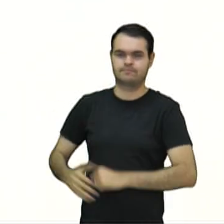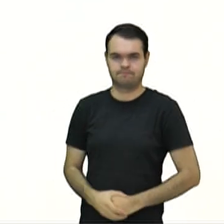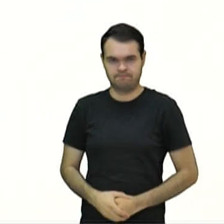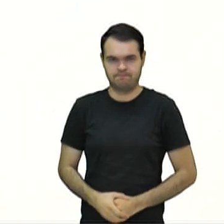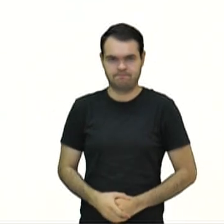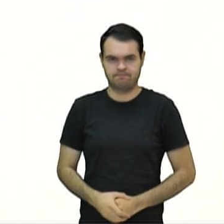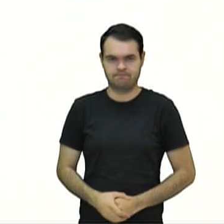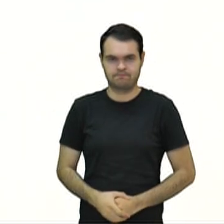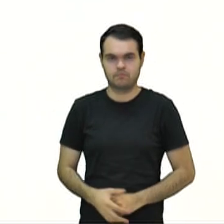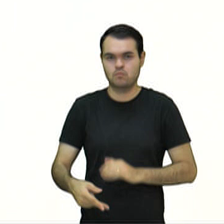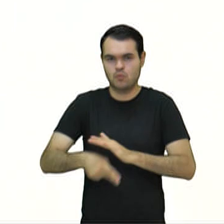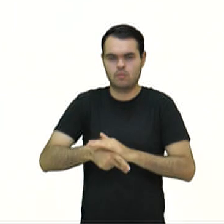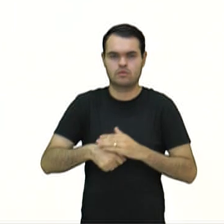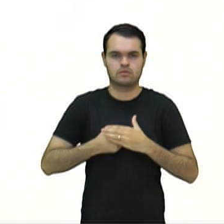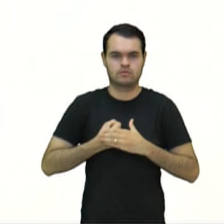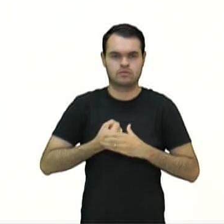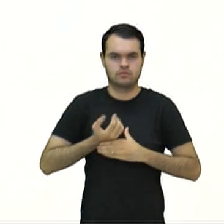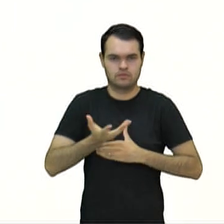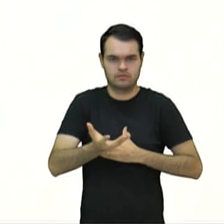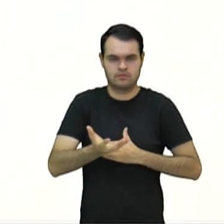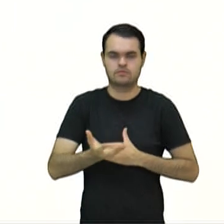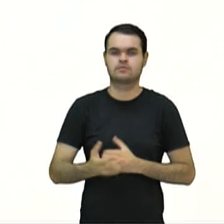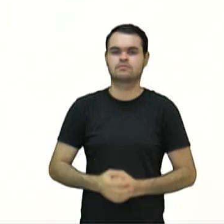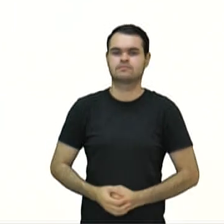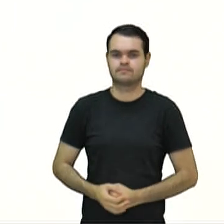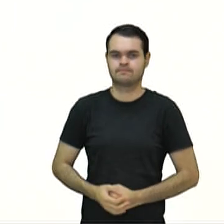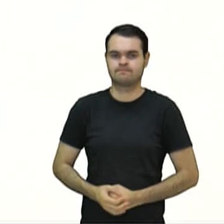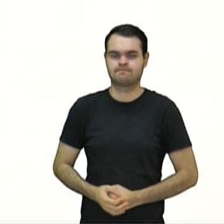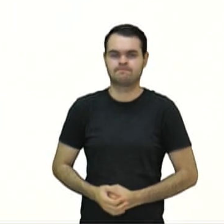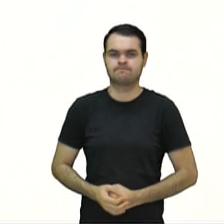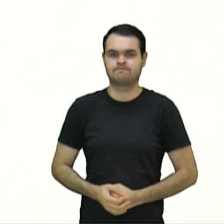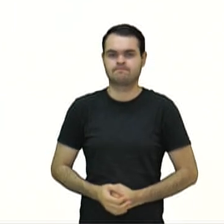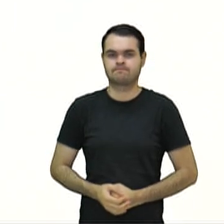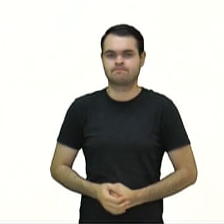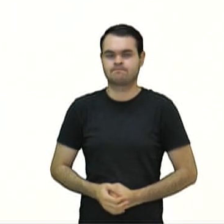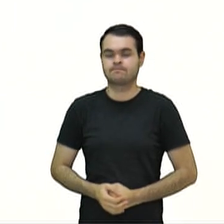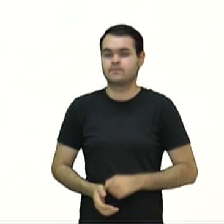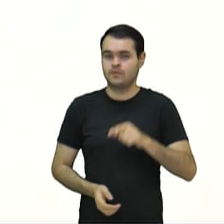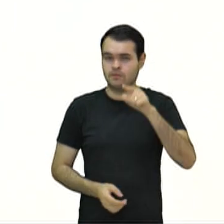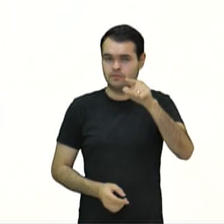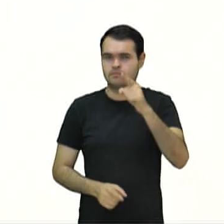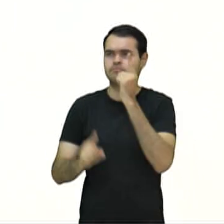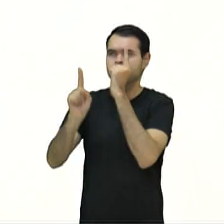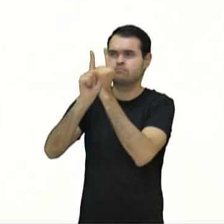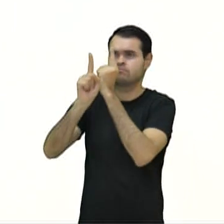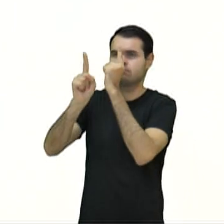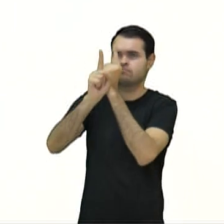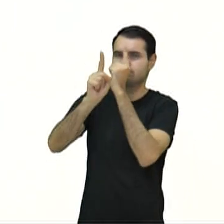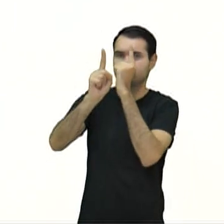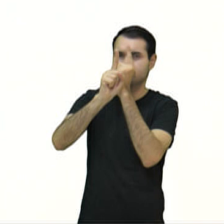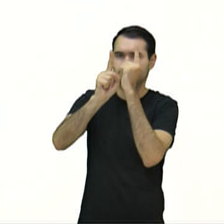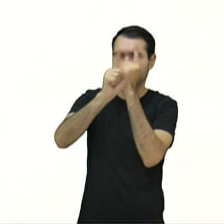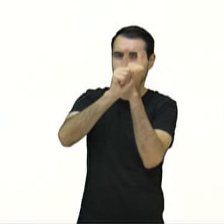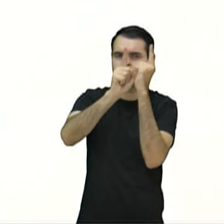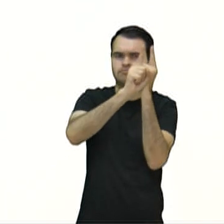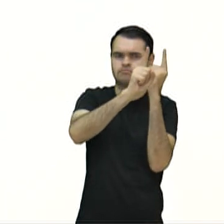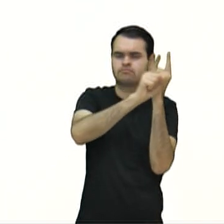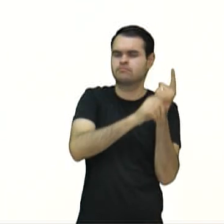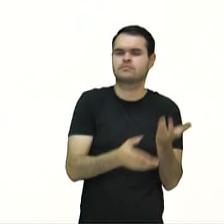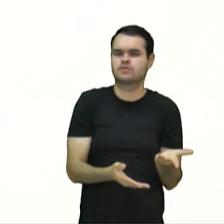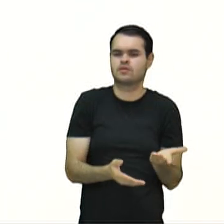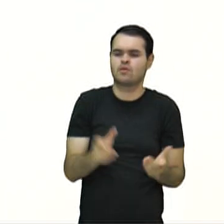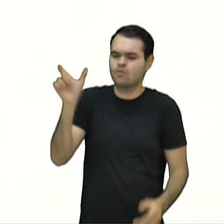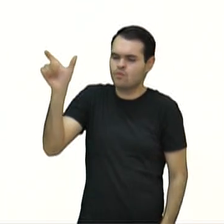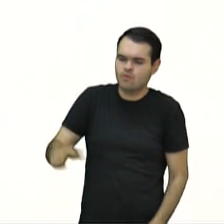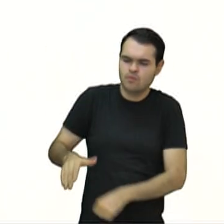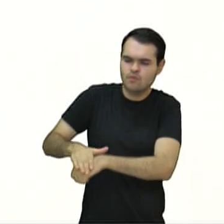Do fragmento da biografia que nós lemos anteriormente, e vocês vão encontrar What's Madonna's occupation? Qual